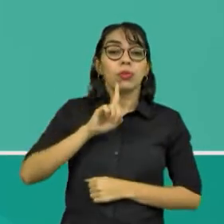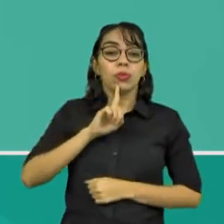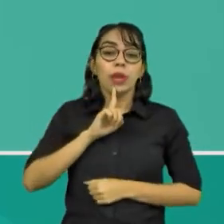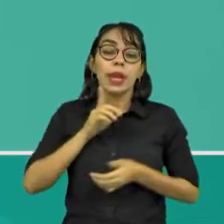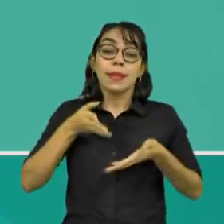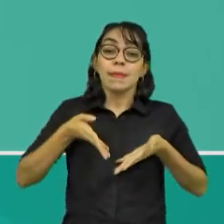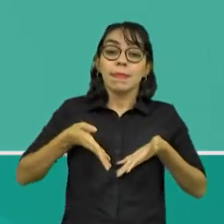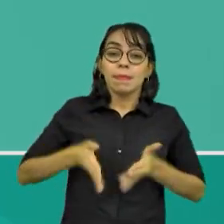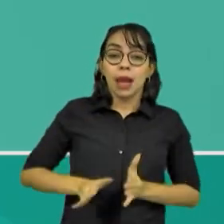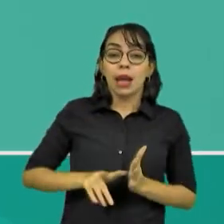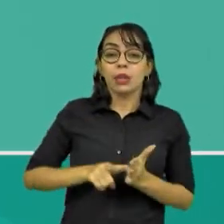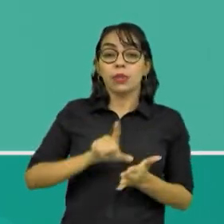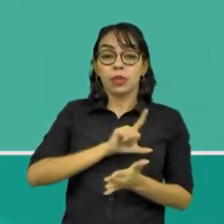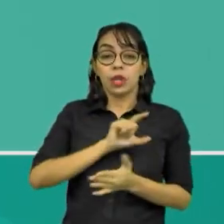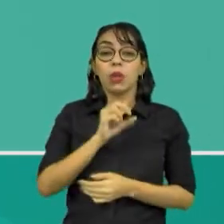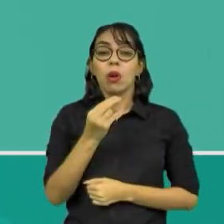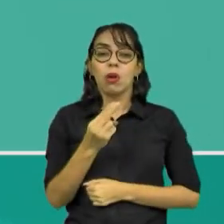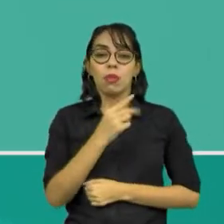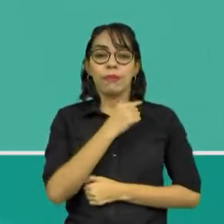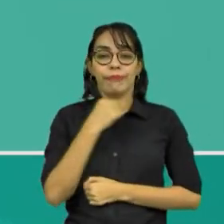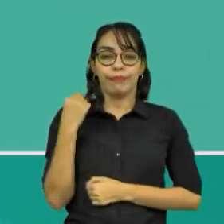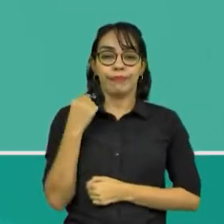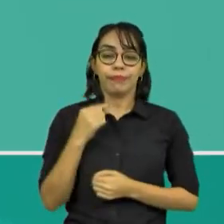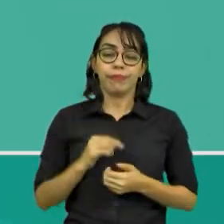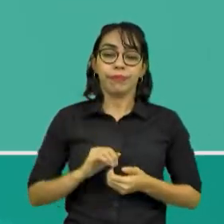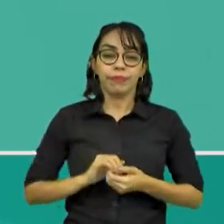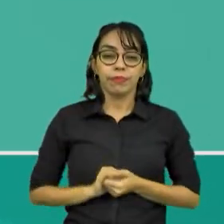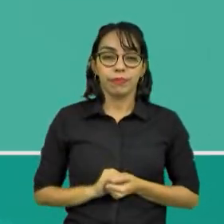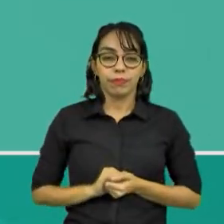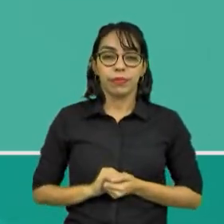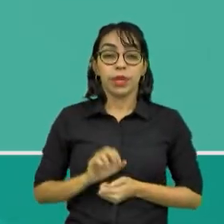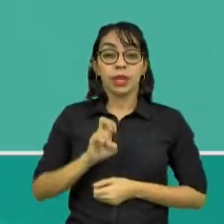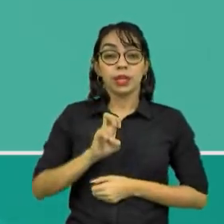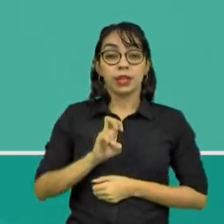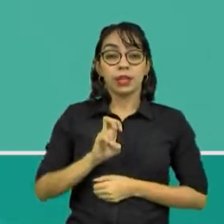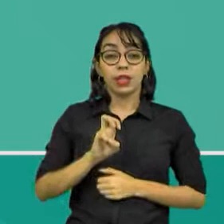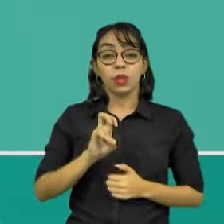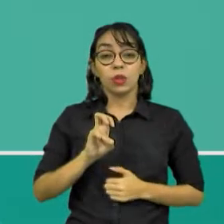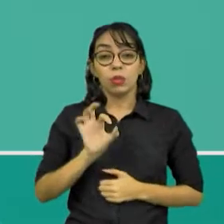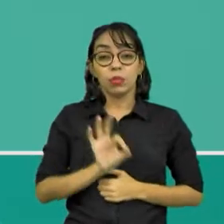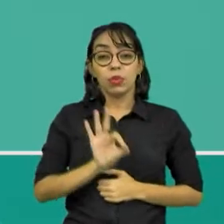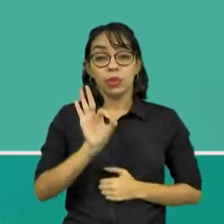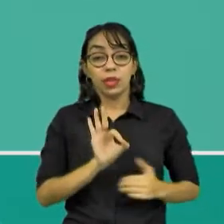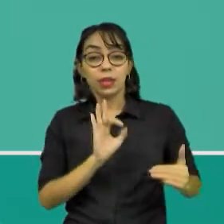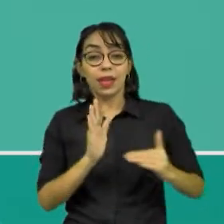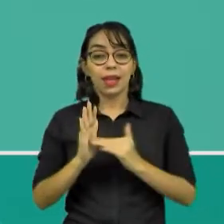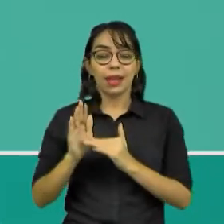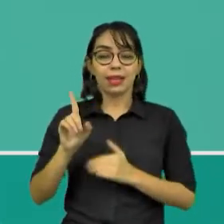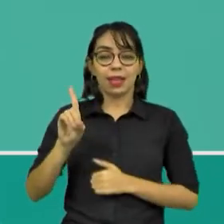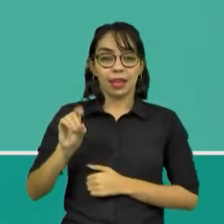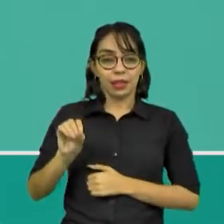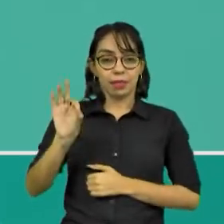mesmo morte. A letalidade está entre 5% a 10% dos casos, a depender